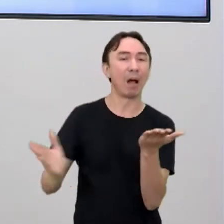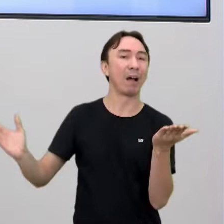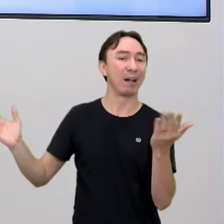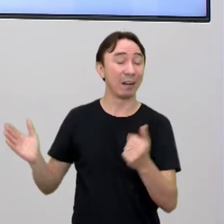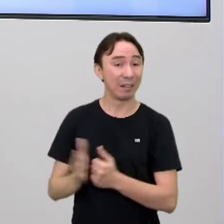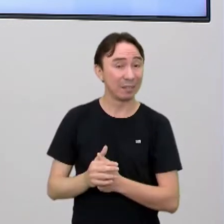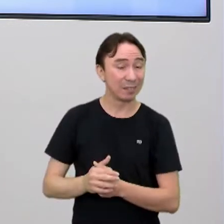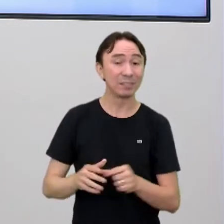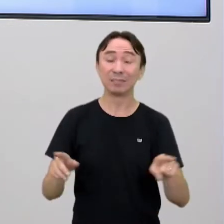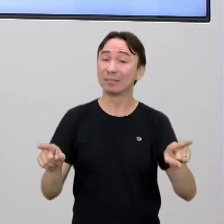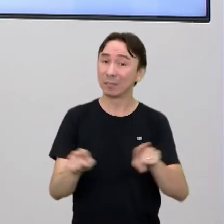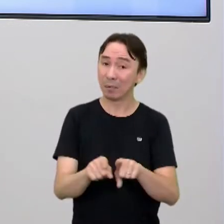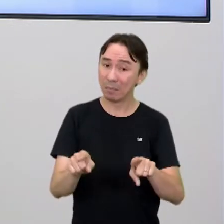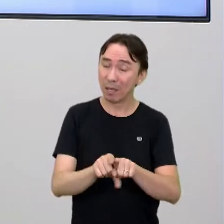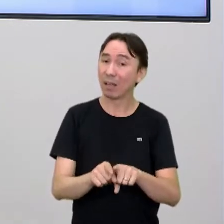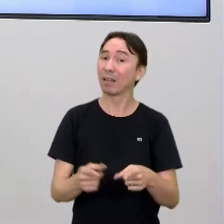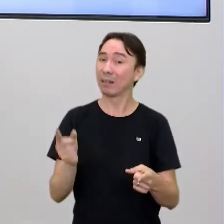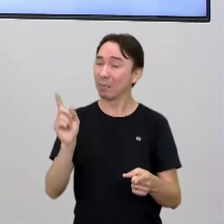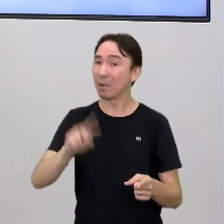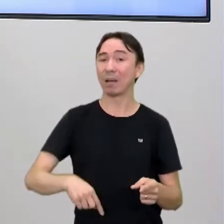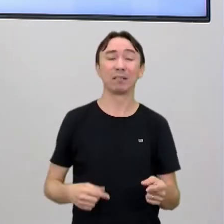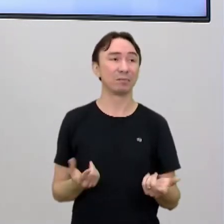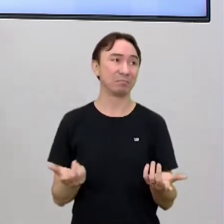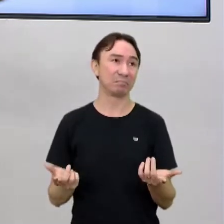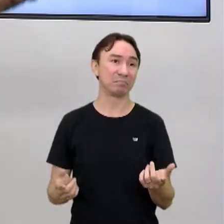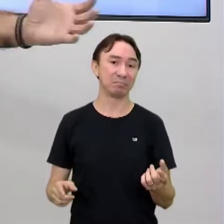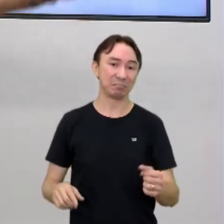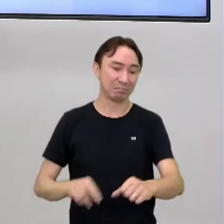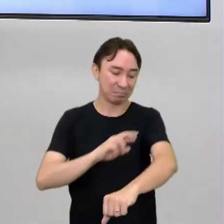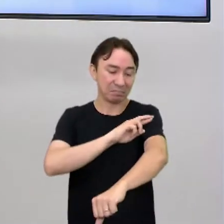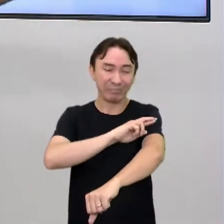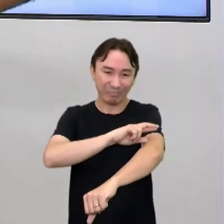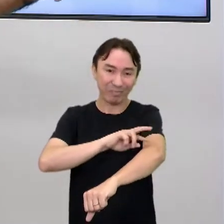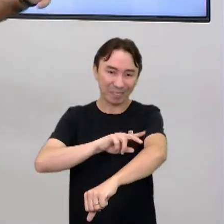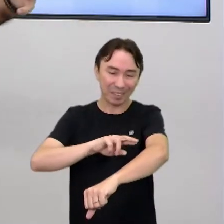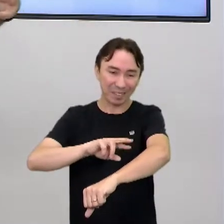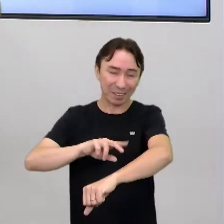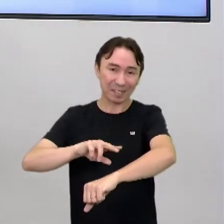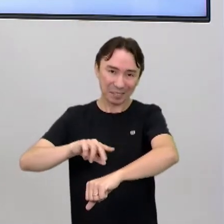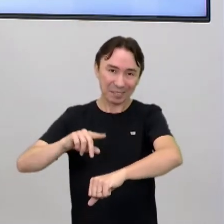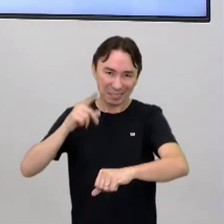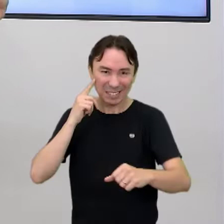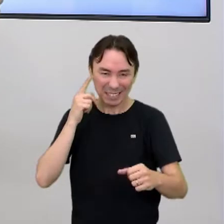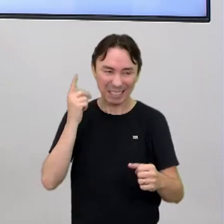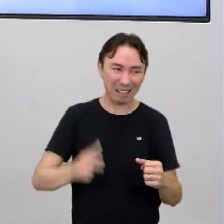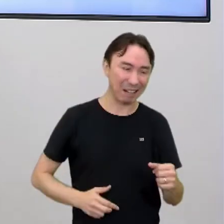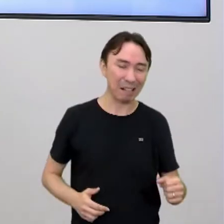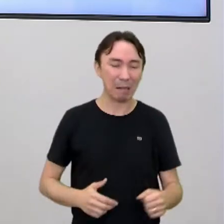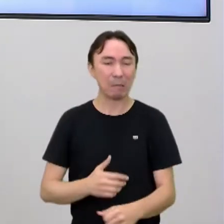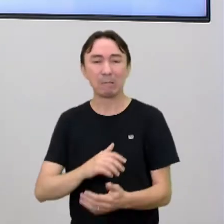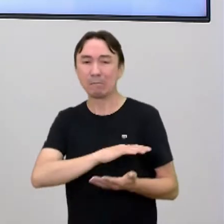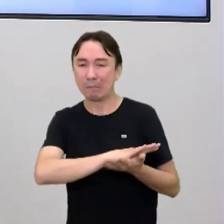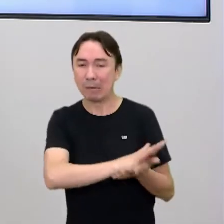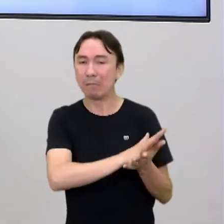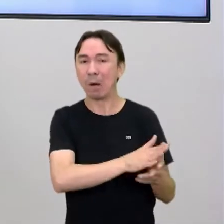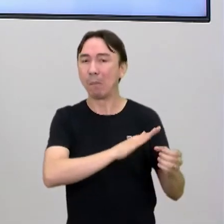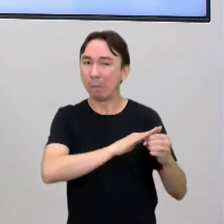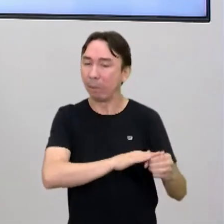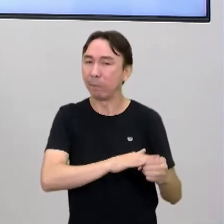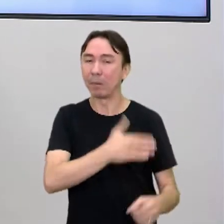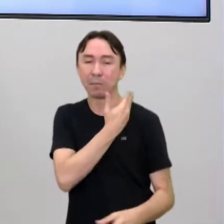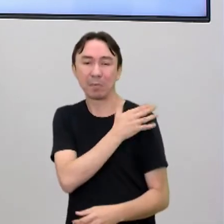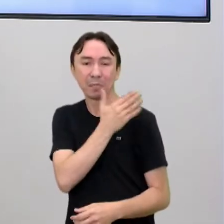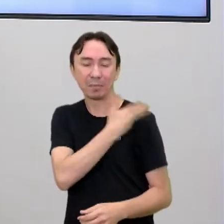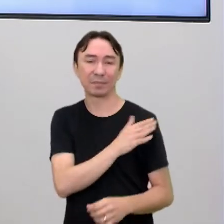intolerância étnica. Porque na medida em que o mundo vai ficando cada vez menorzão, vai se juntando,